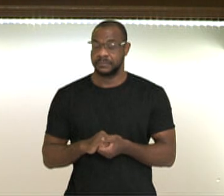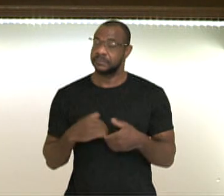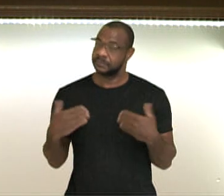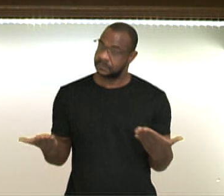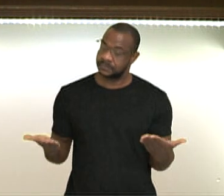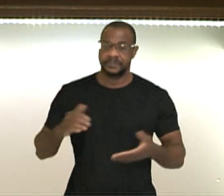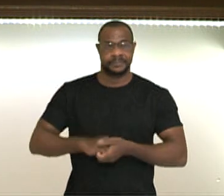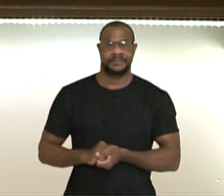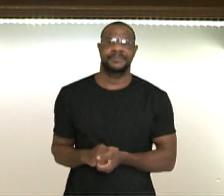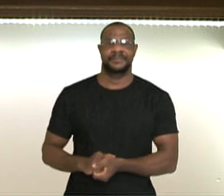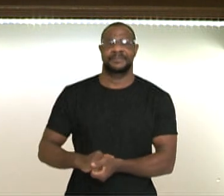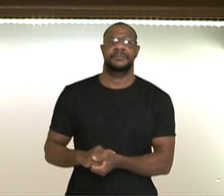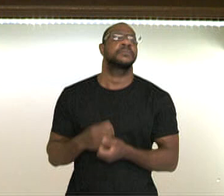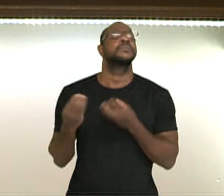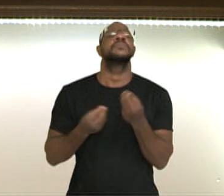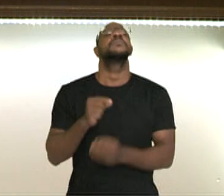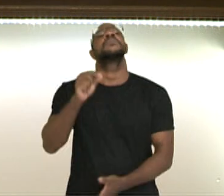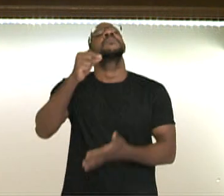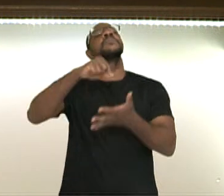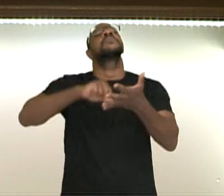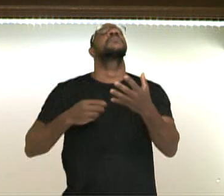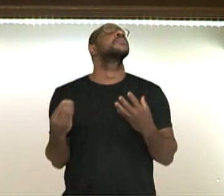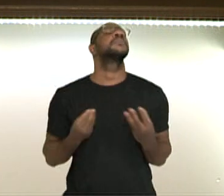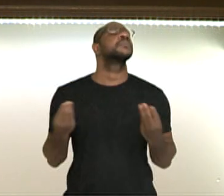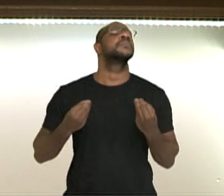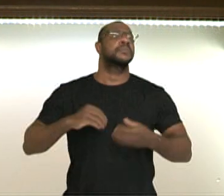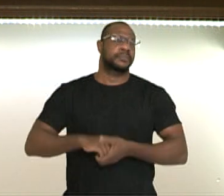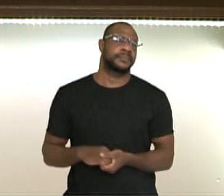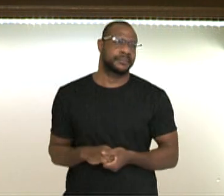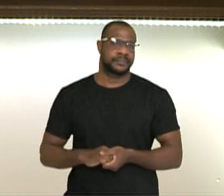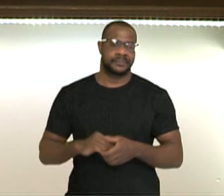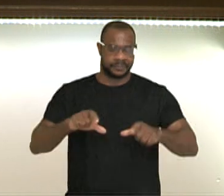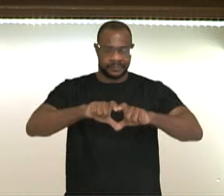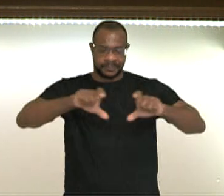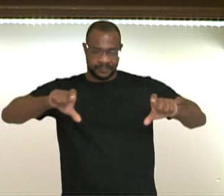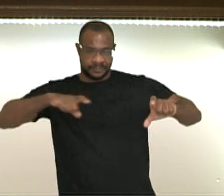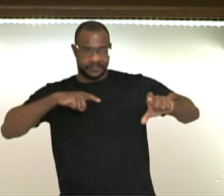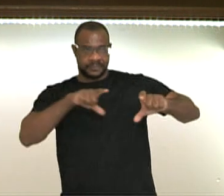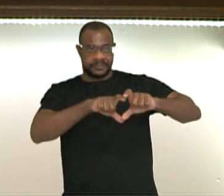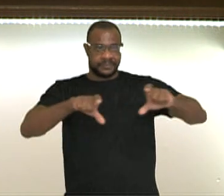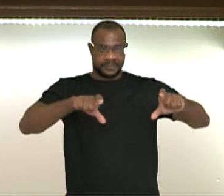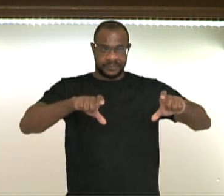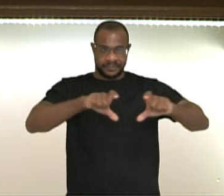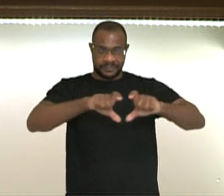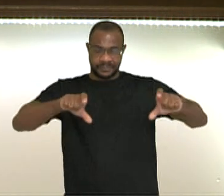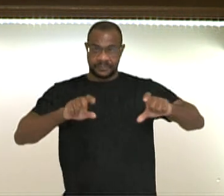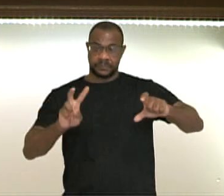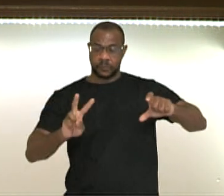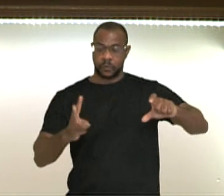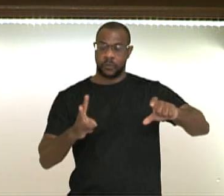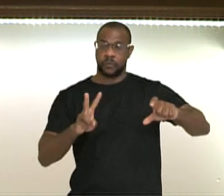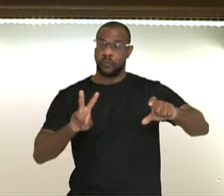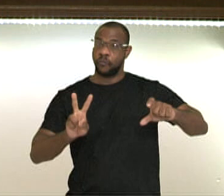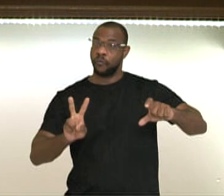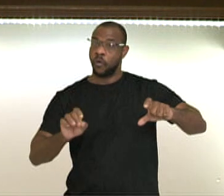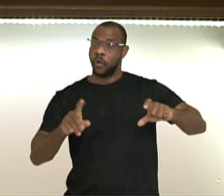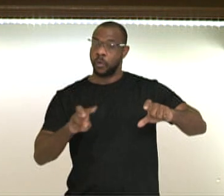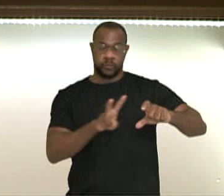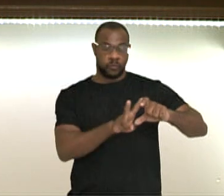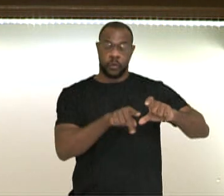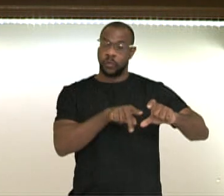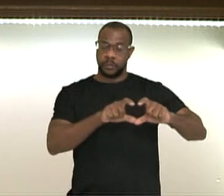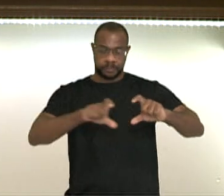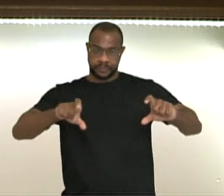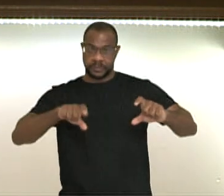Muito bem, pessoal. Então, como é que a gente vai fazer a correção desse exercício? Vou pegar a expressão de área, aliás, a expressão de volume, e vou substituir por 2